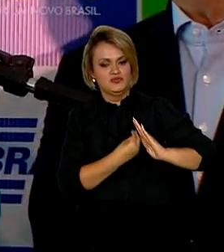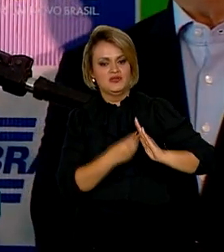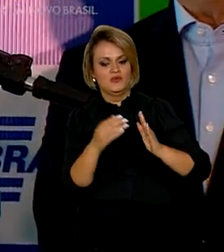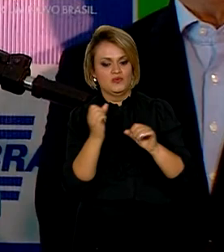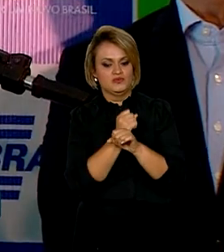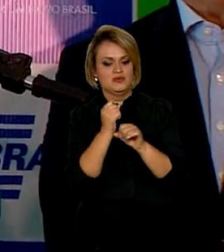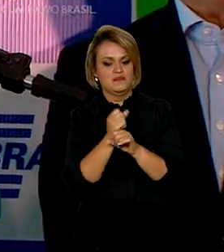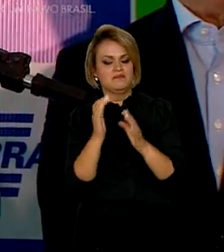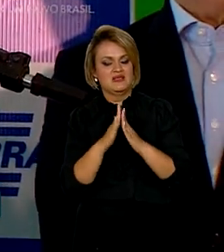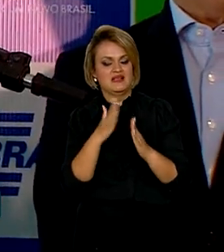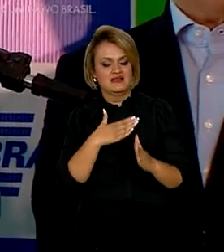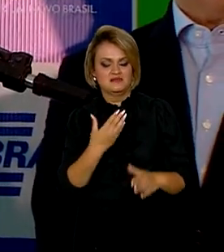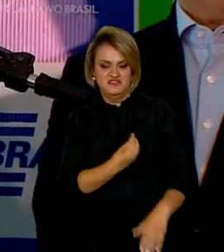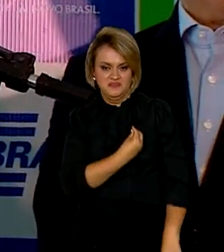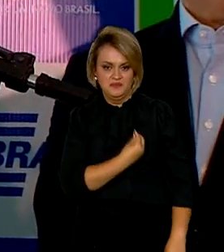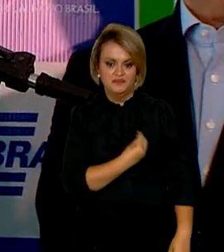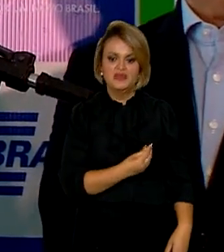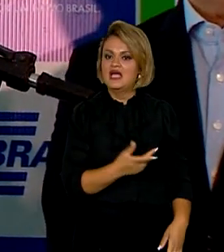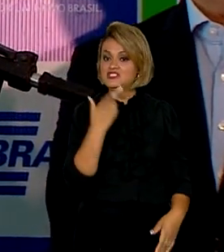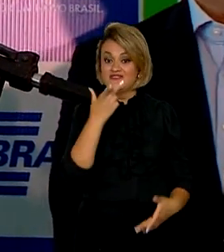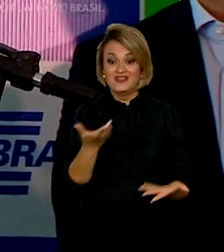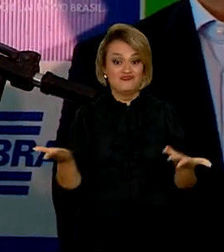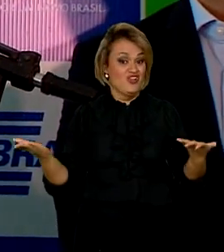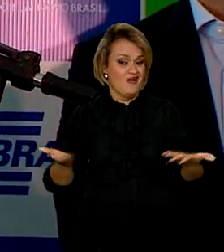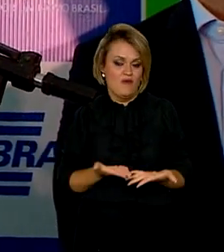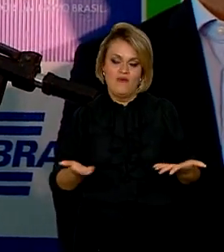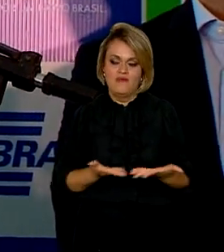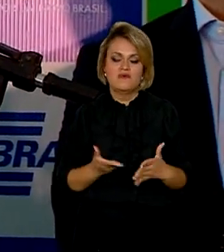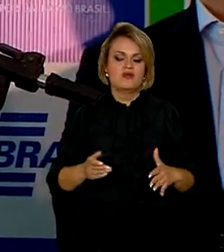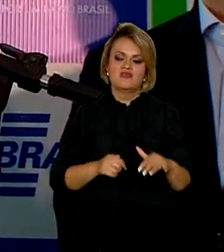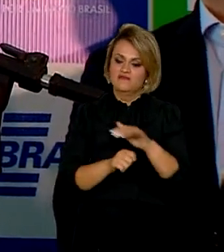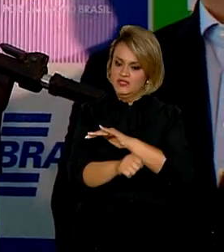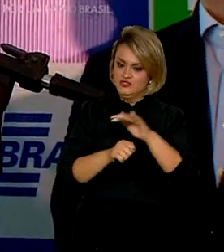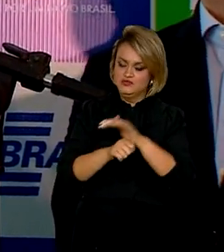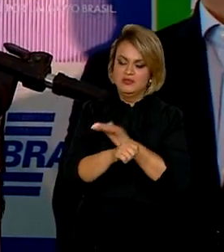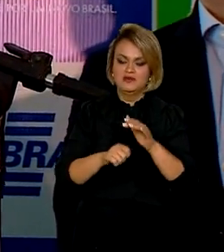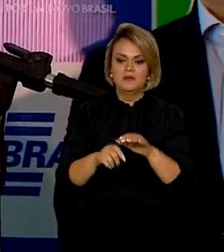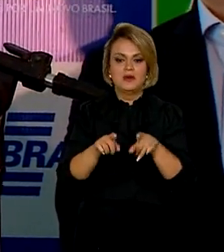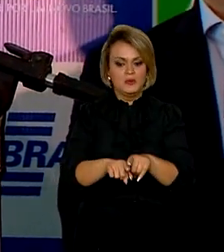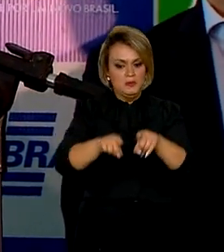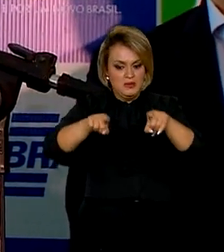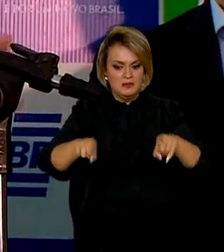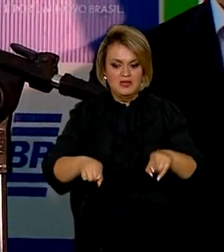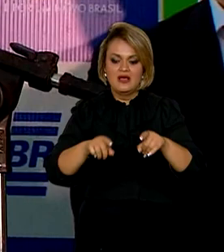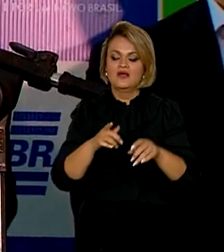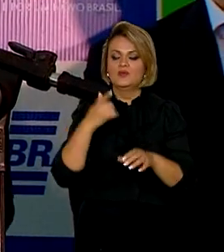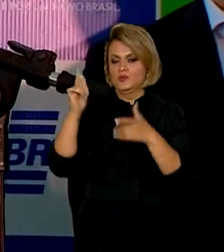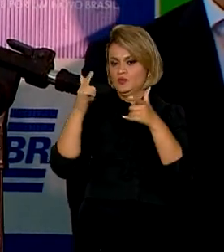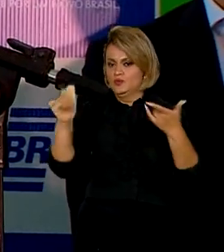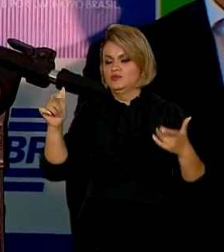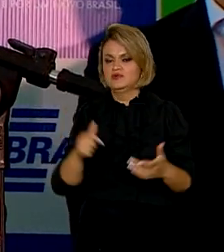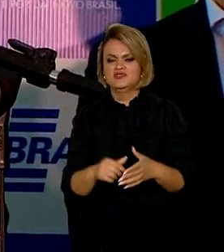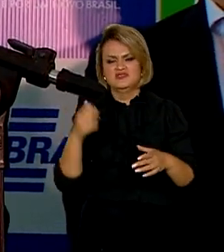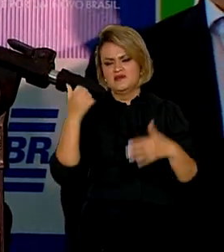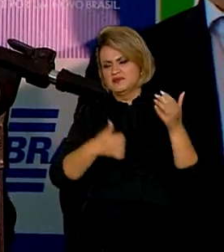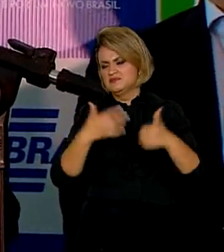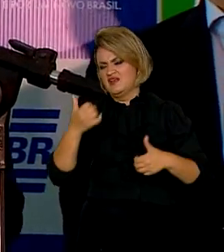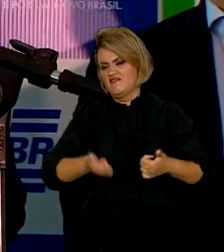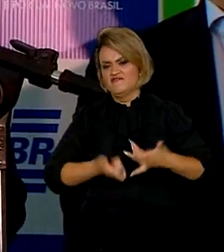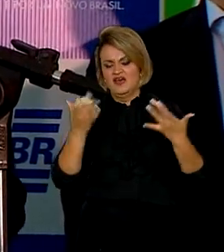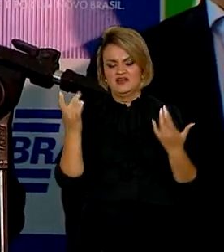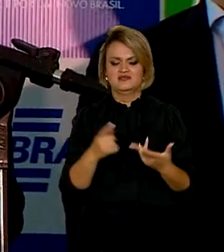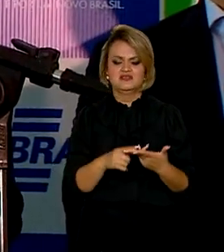A gente está falando da retomada imediata de investimentos para a duplicação e tantos outros. Poderíamos falar todos,